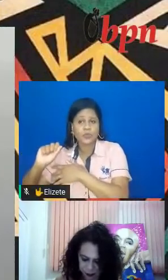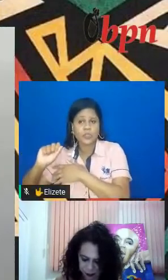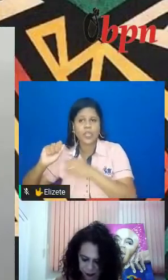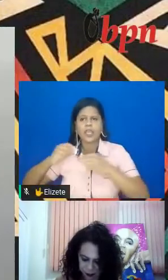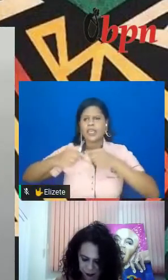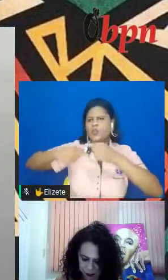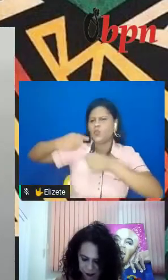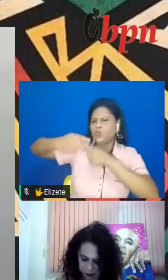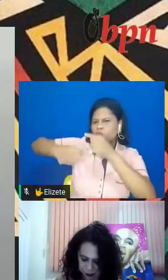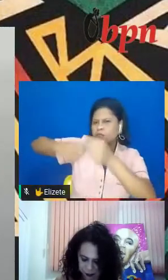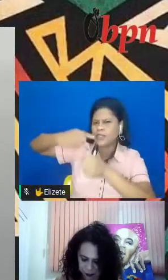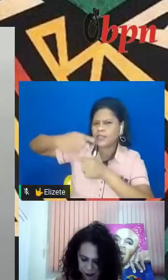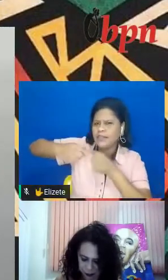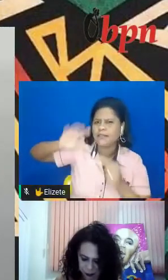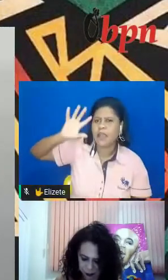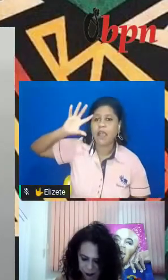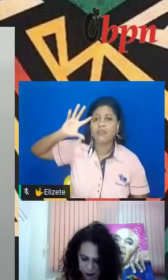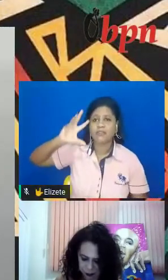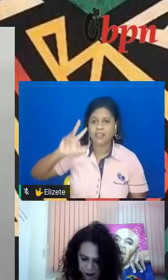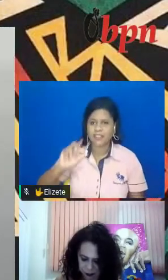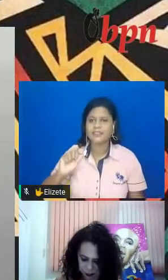africanos